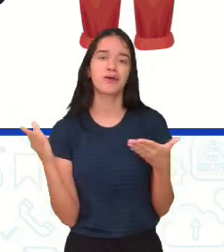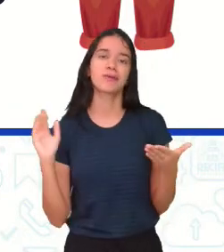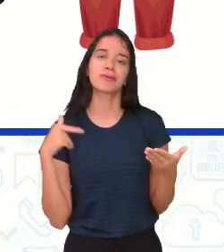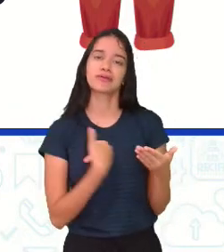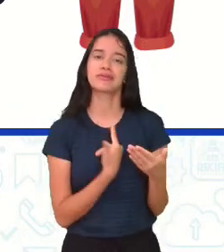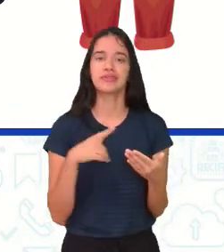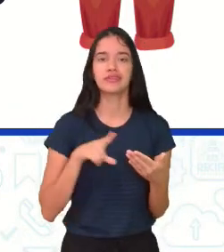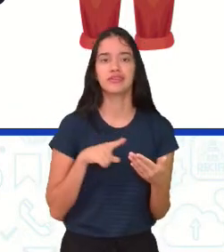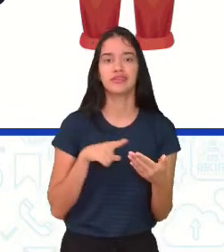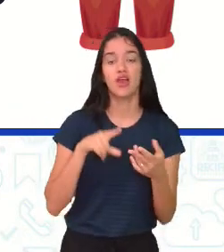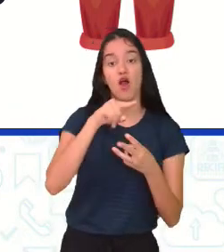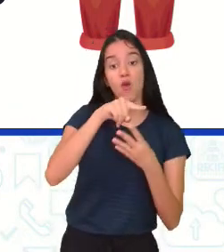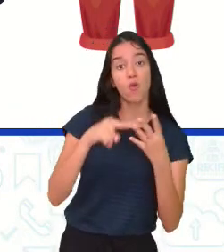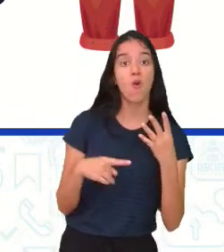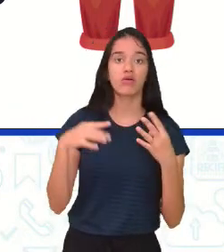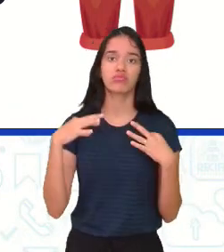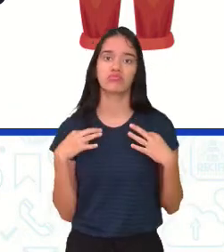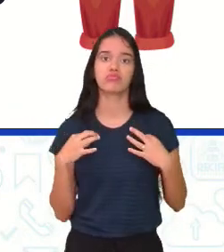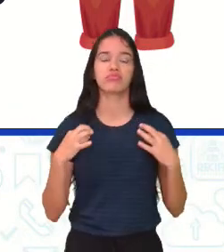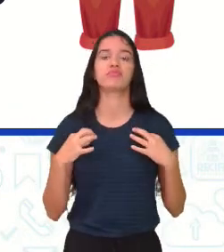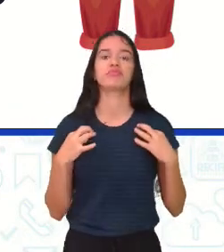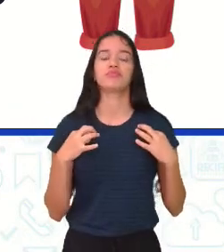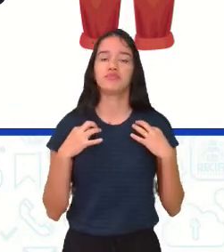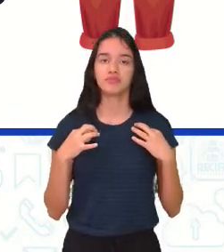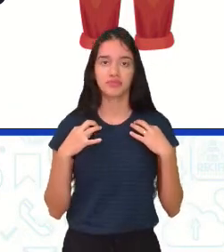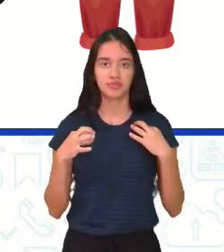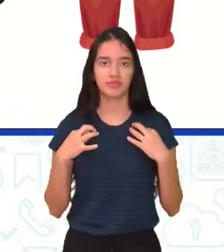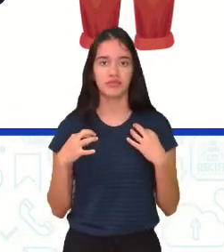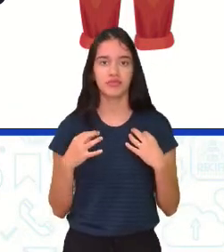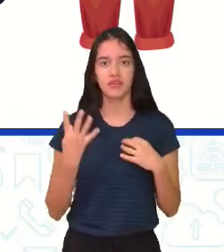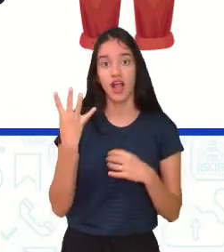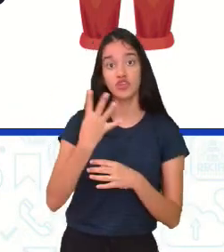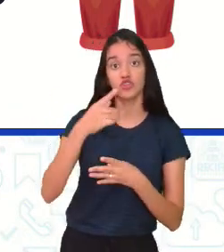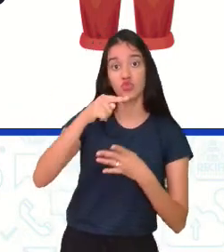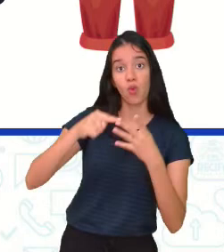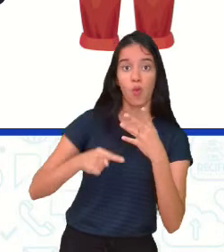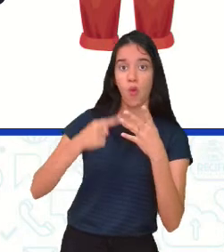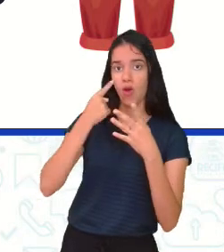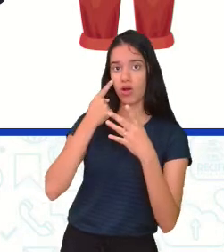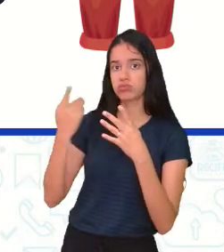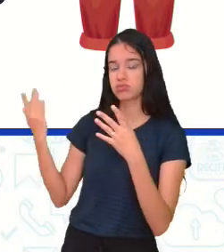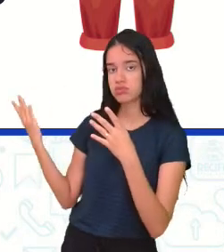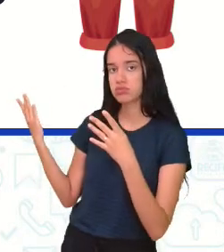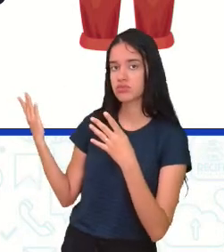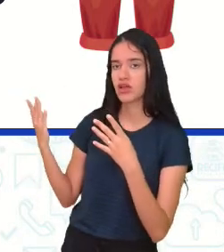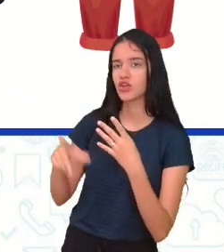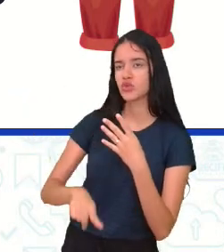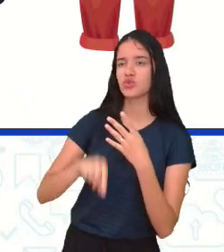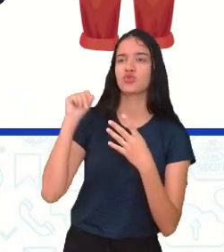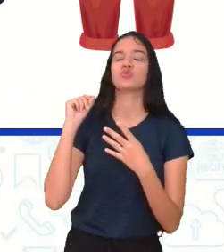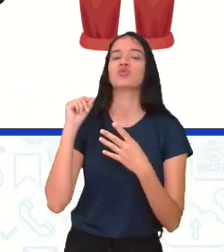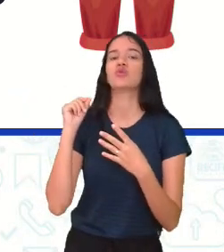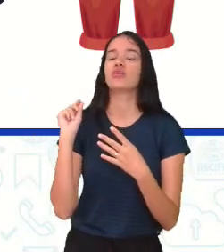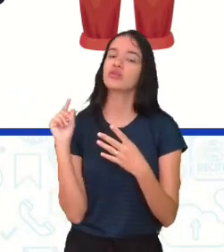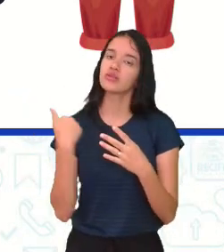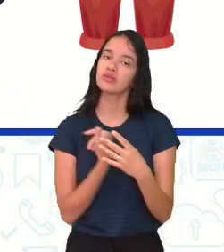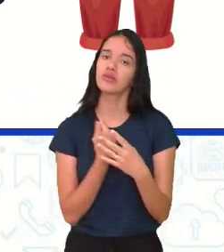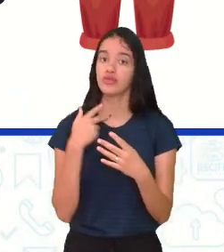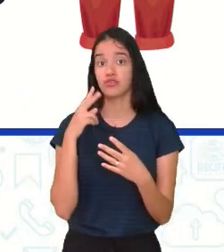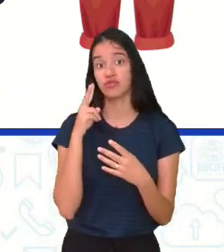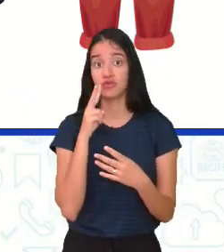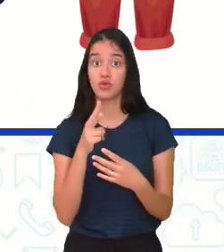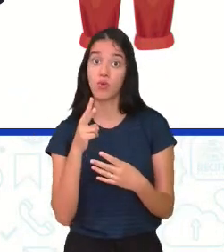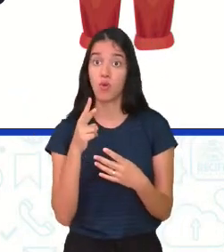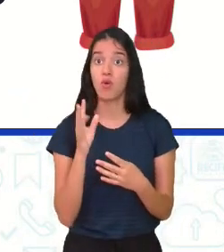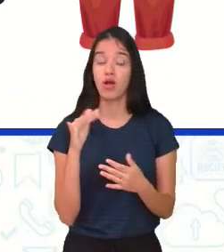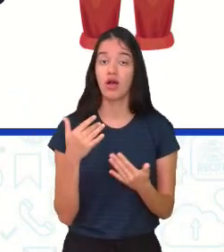aí 4 blusas e essas 4 blusas aí, elas escolheram aí, a gente viu 4 maneiras